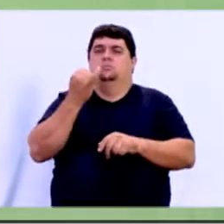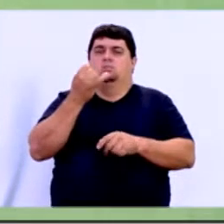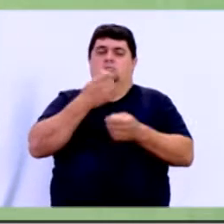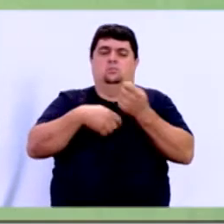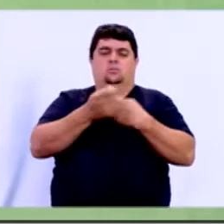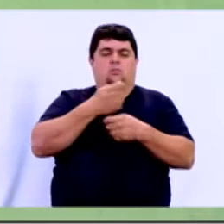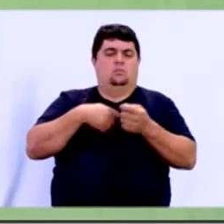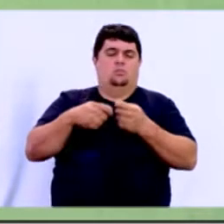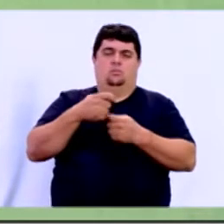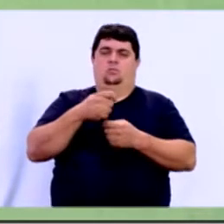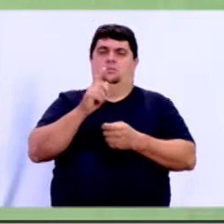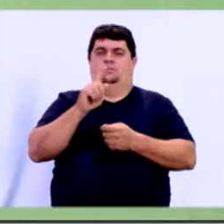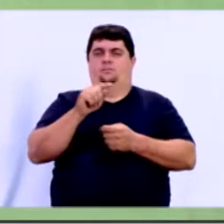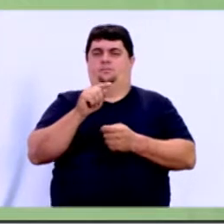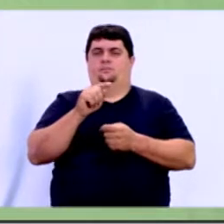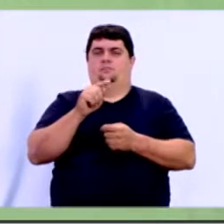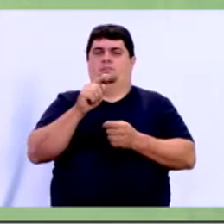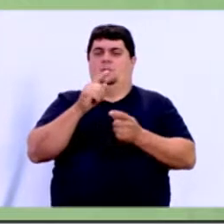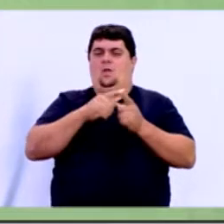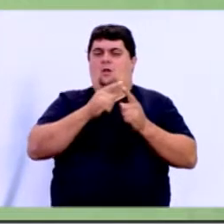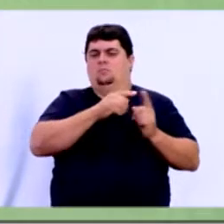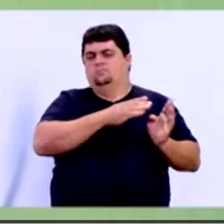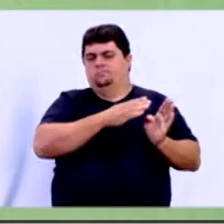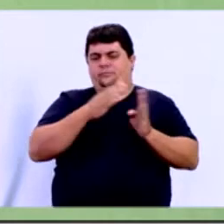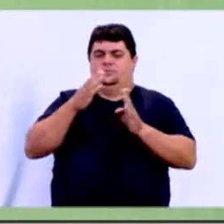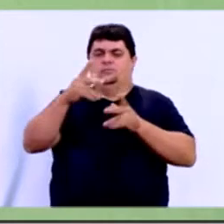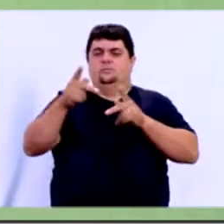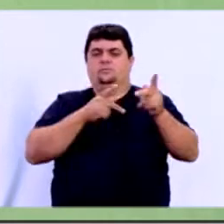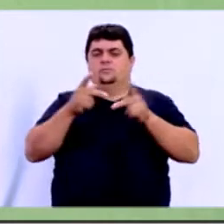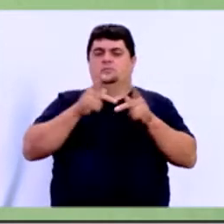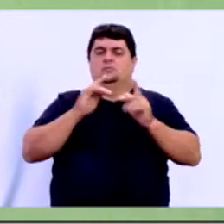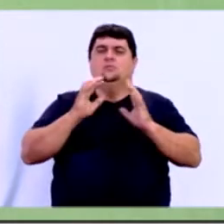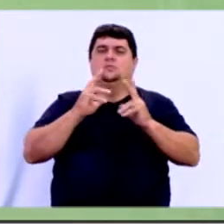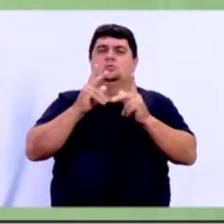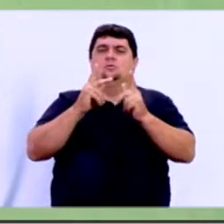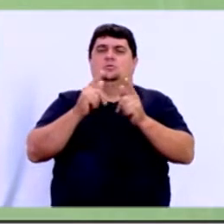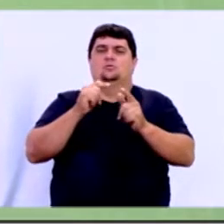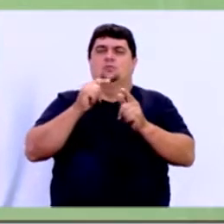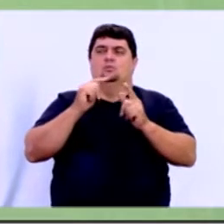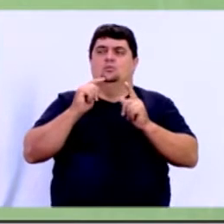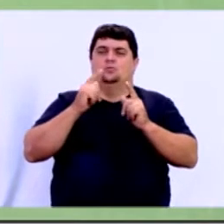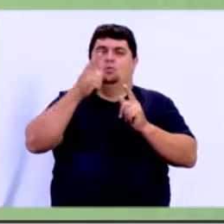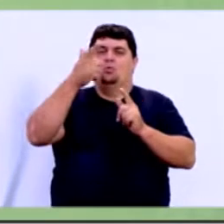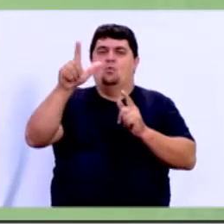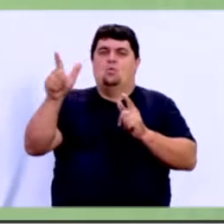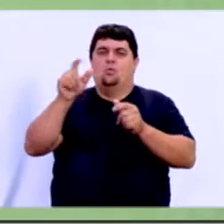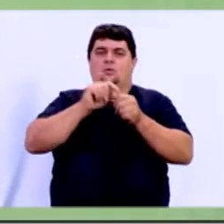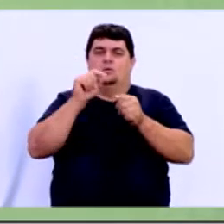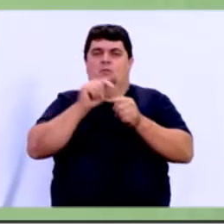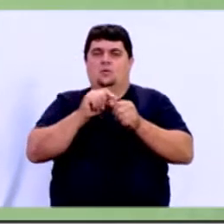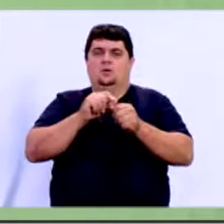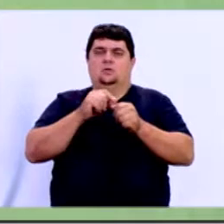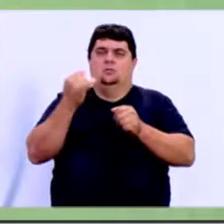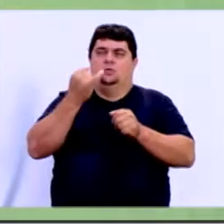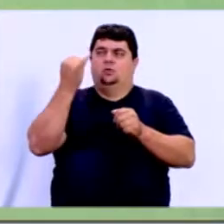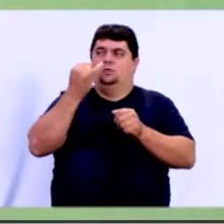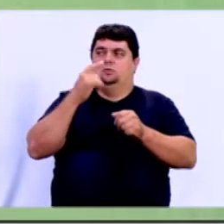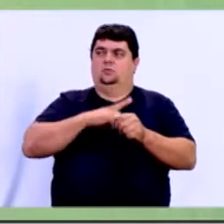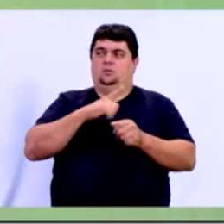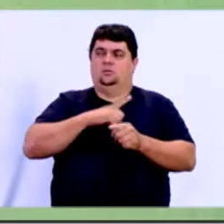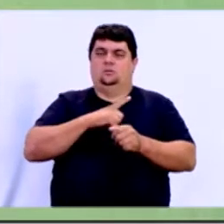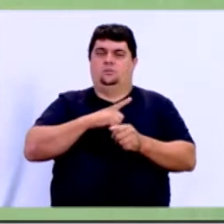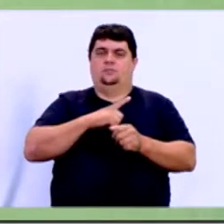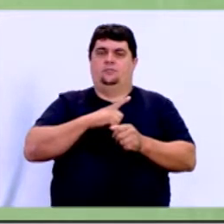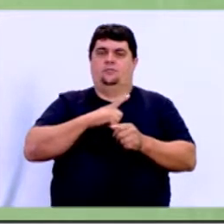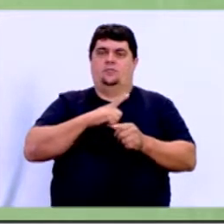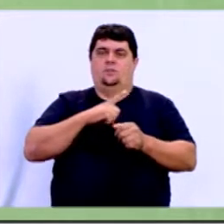do administrador, porque é a partir do planejamento que todas as demais funções do administrador caminham. Né?